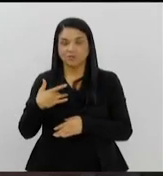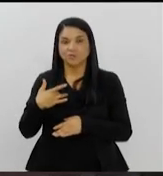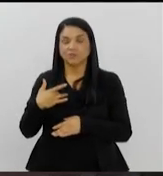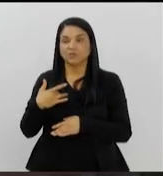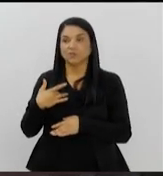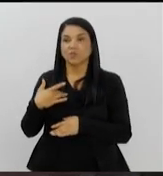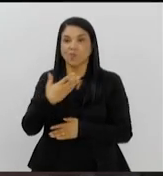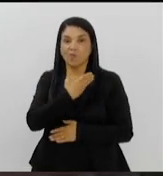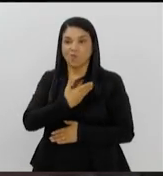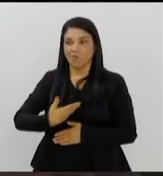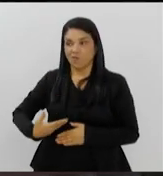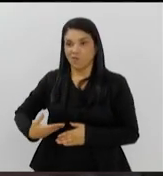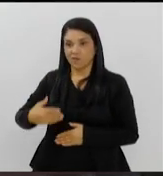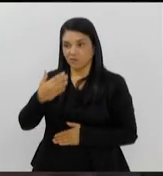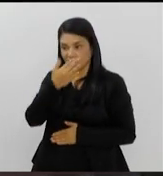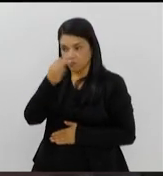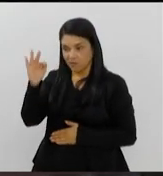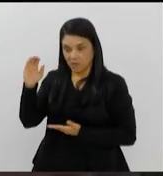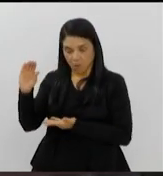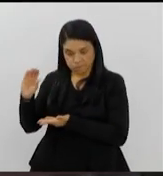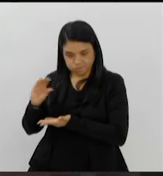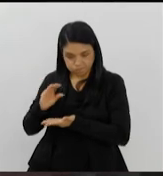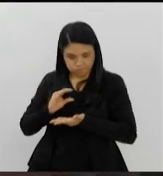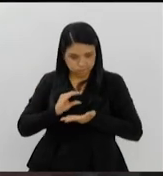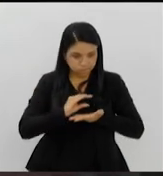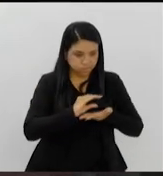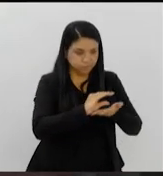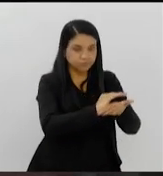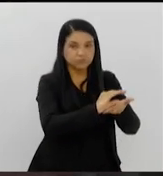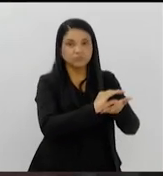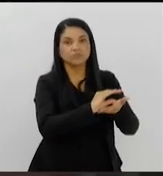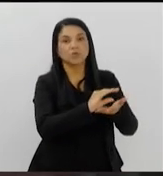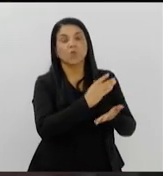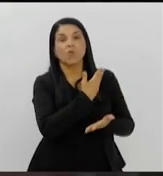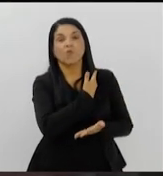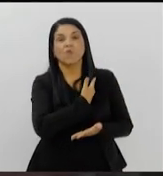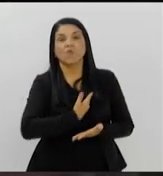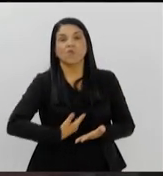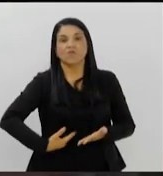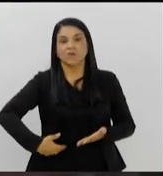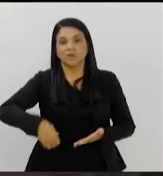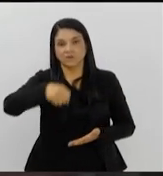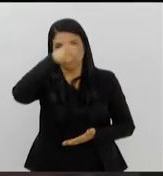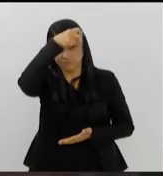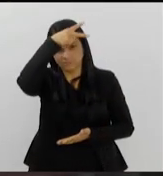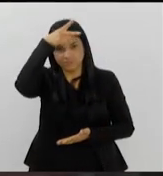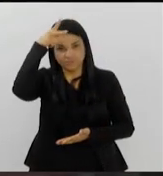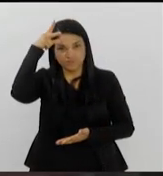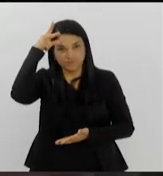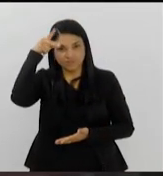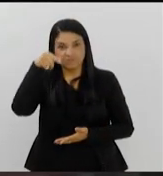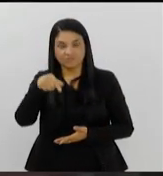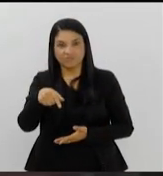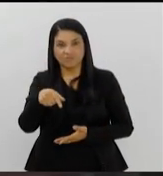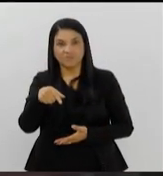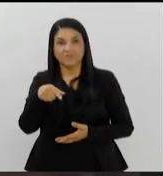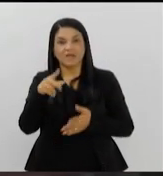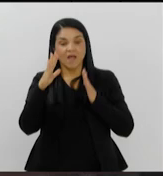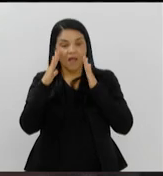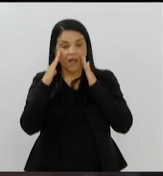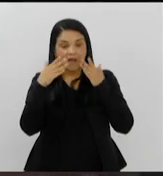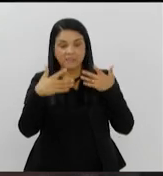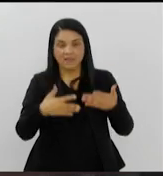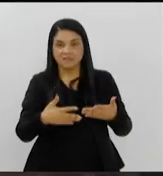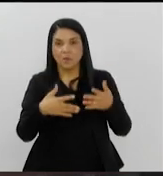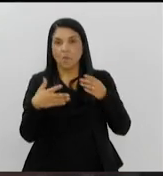federal para o governo municipal, para aquelas ações que são típicas da atenção básica, ele não faz